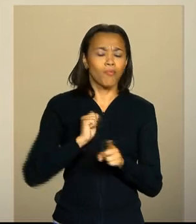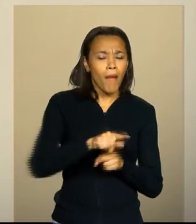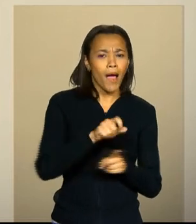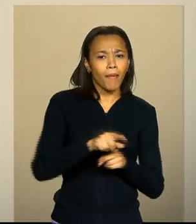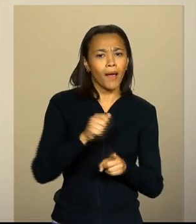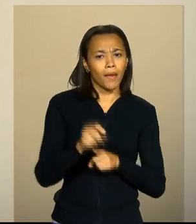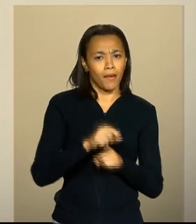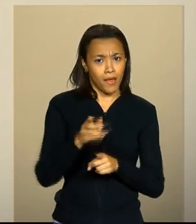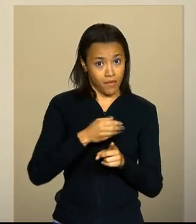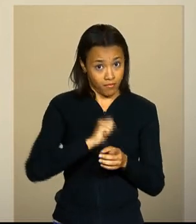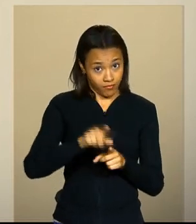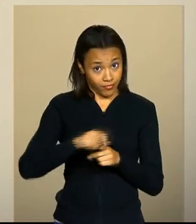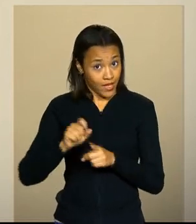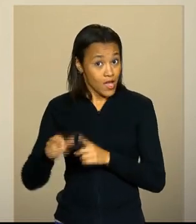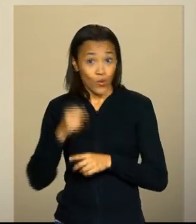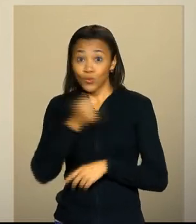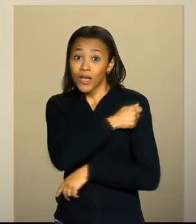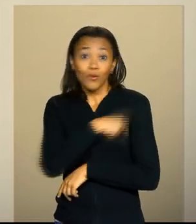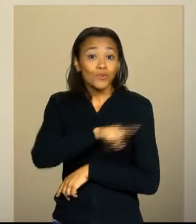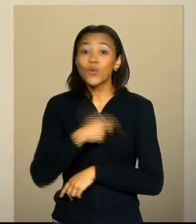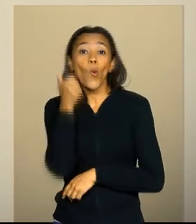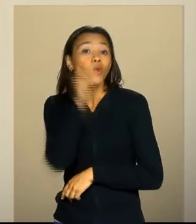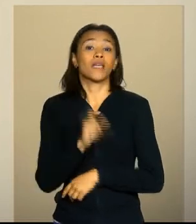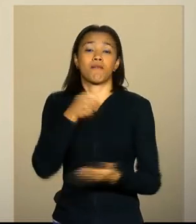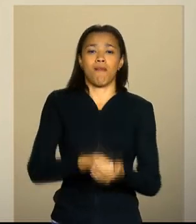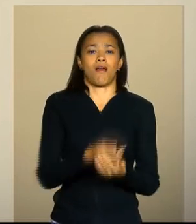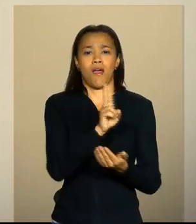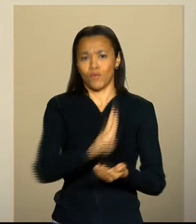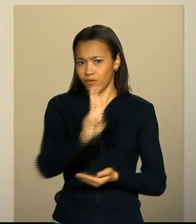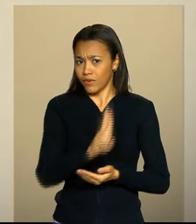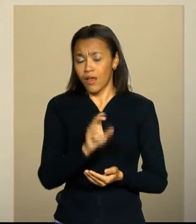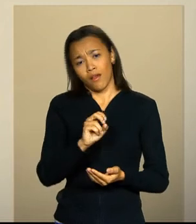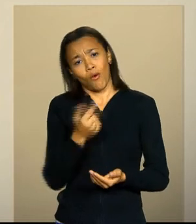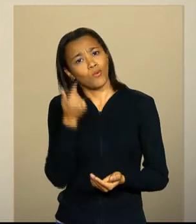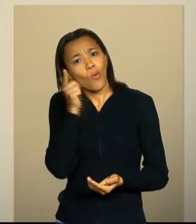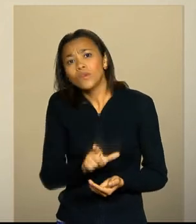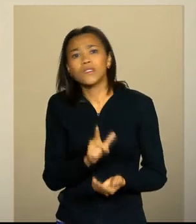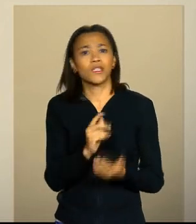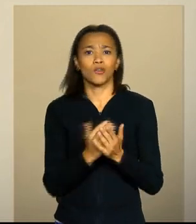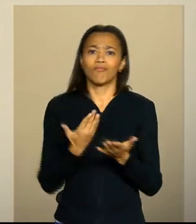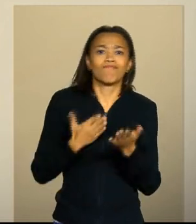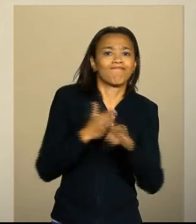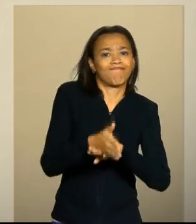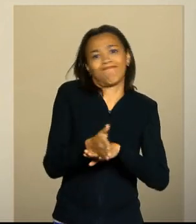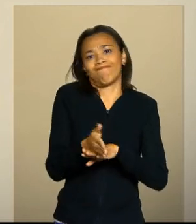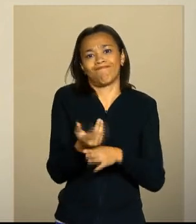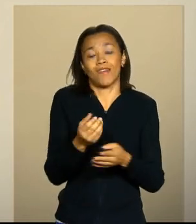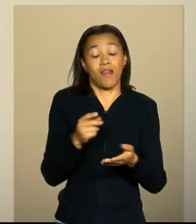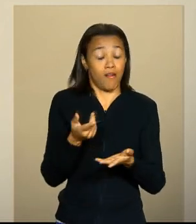mensalidades para os alunos que não conseguem pagar a faculdade e não foram classificados para o ProUni